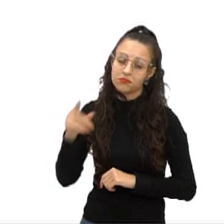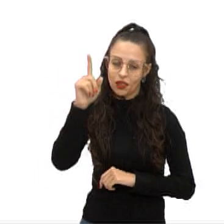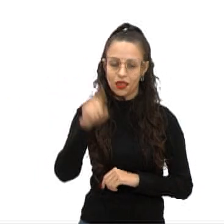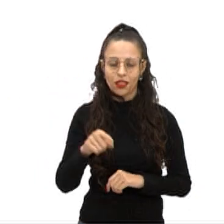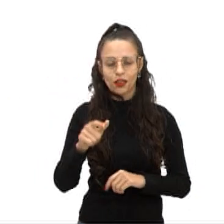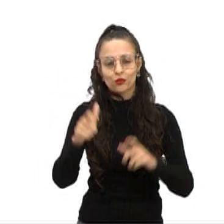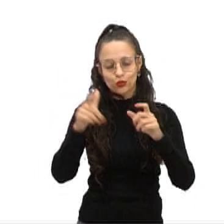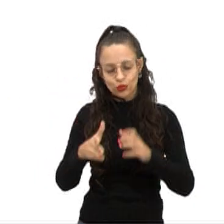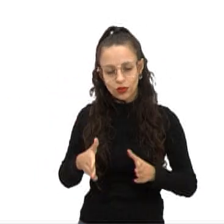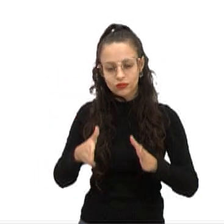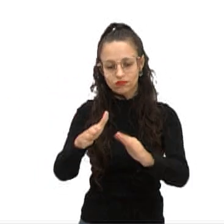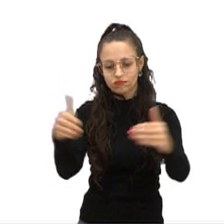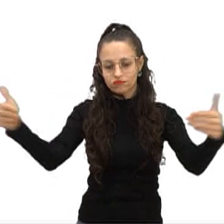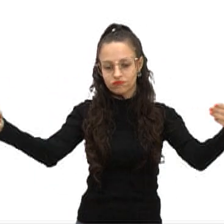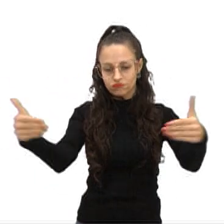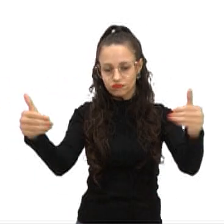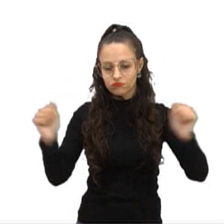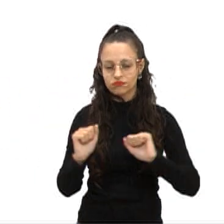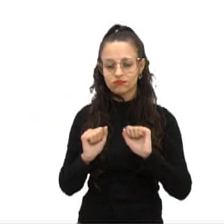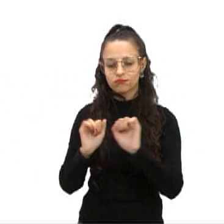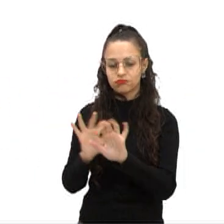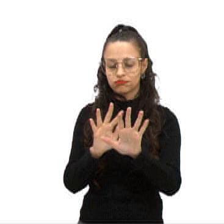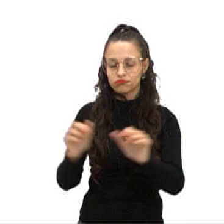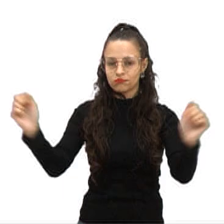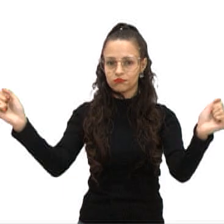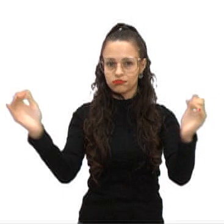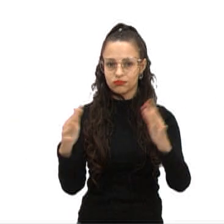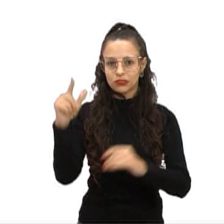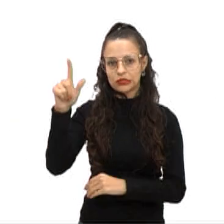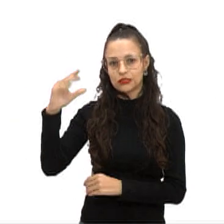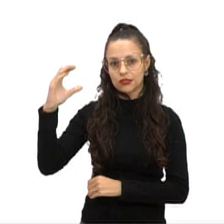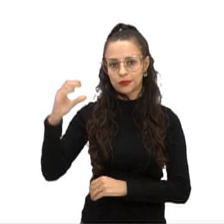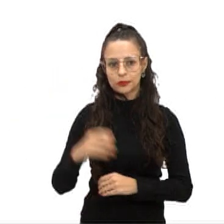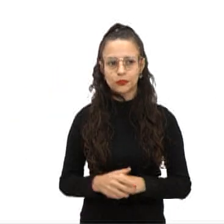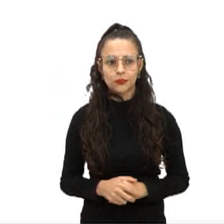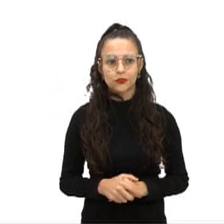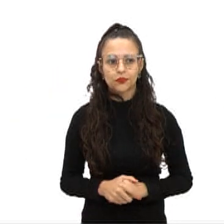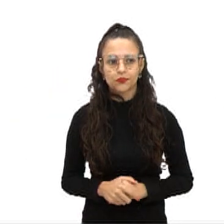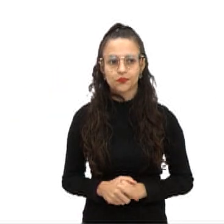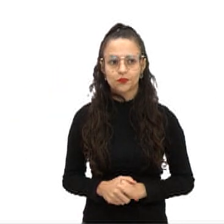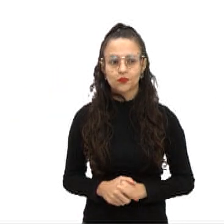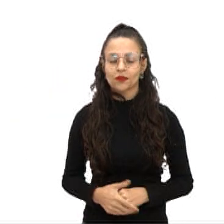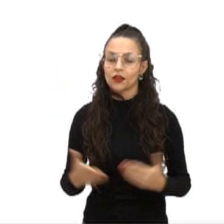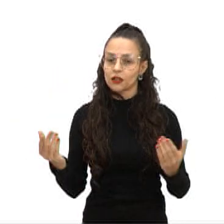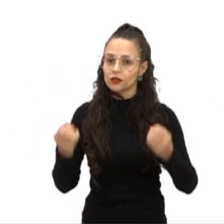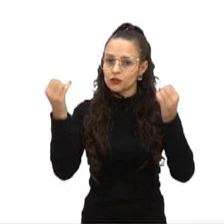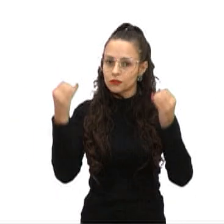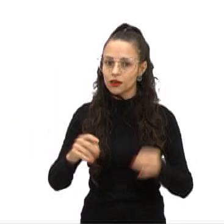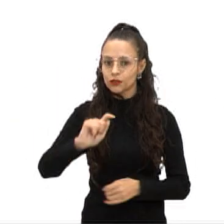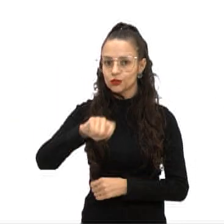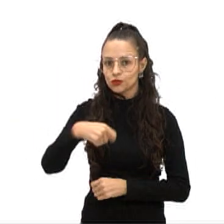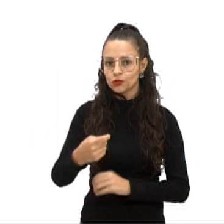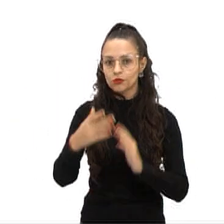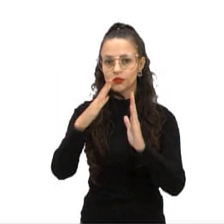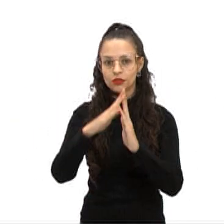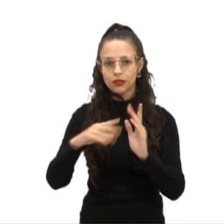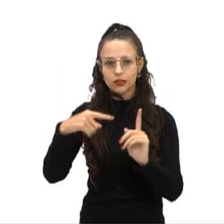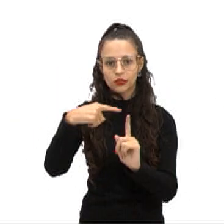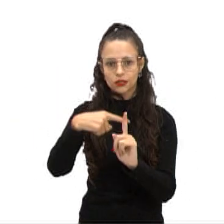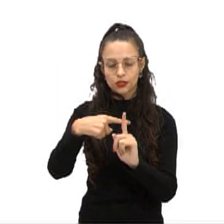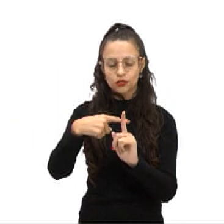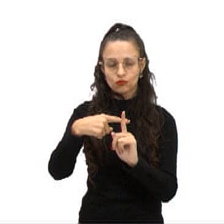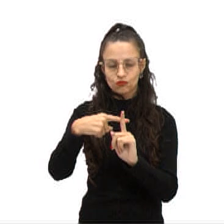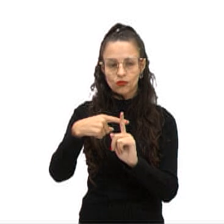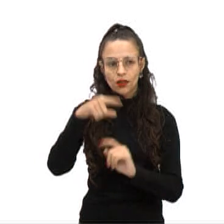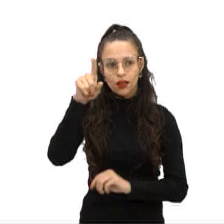é um deambulatório, que é a alternativa C. Agora vamos falar um pouquinho de uma igreja,